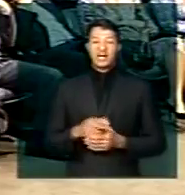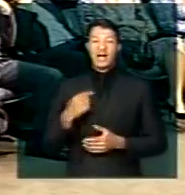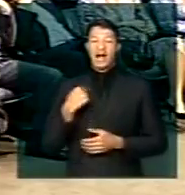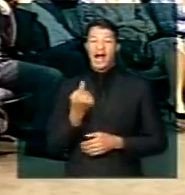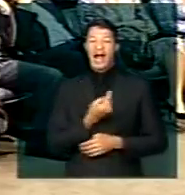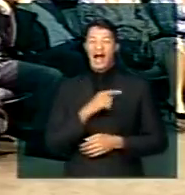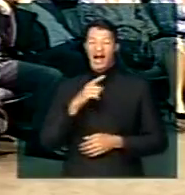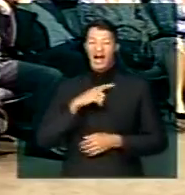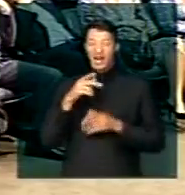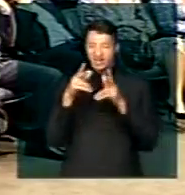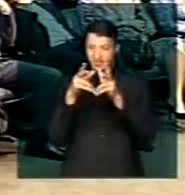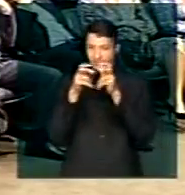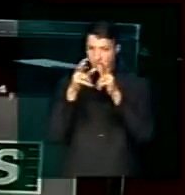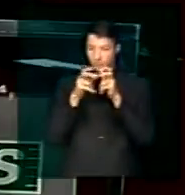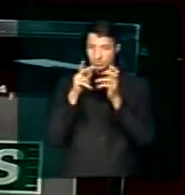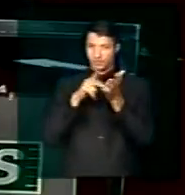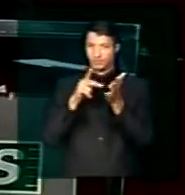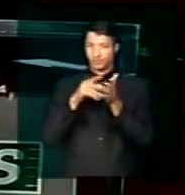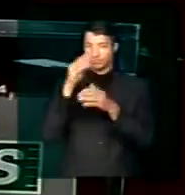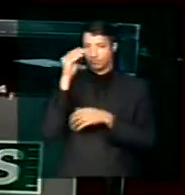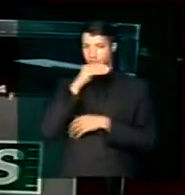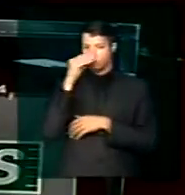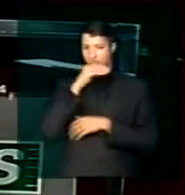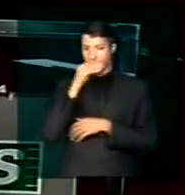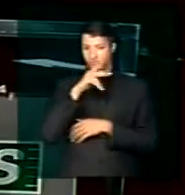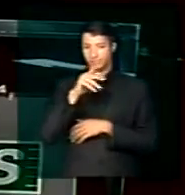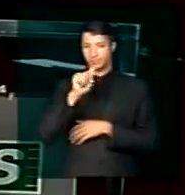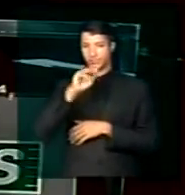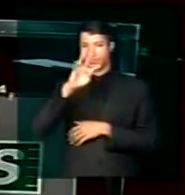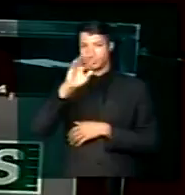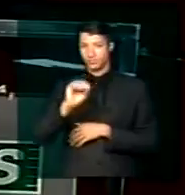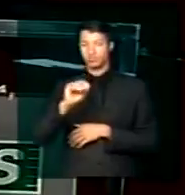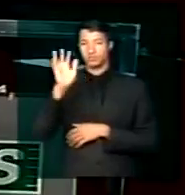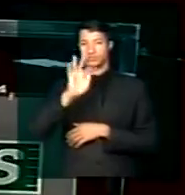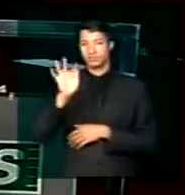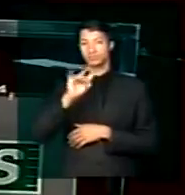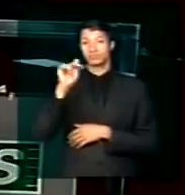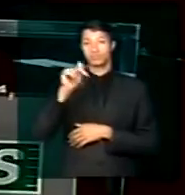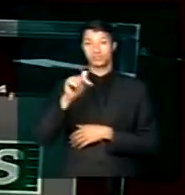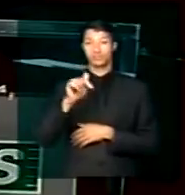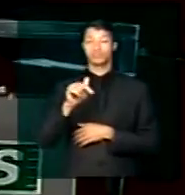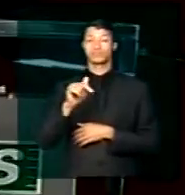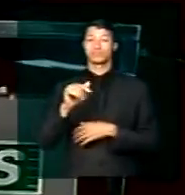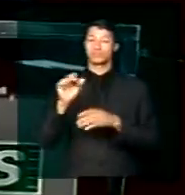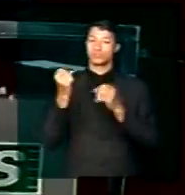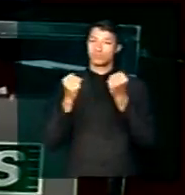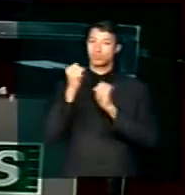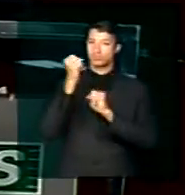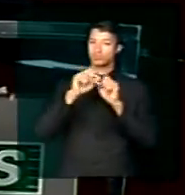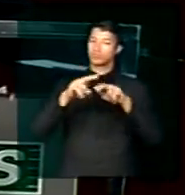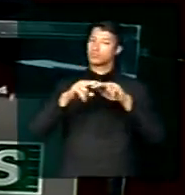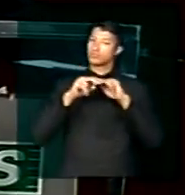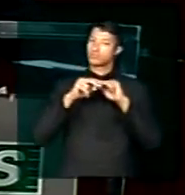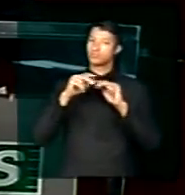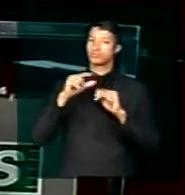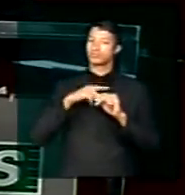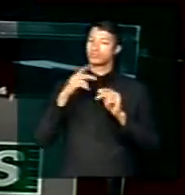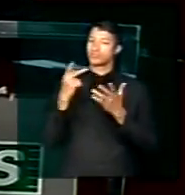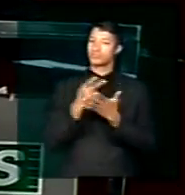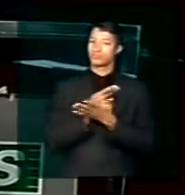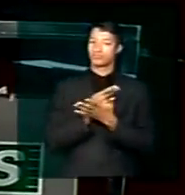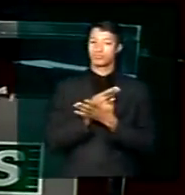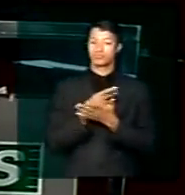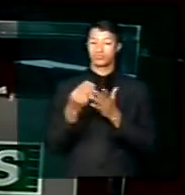Nós temos observado, na verdade, um enfraquecimento do Pacto Federativo. E aqui, um dos instrumentos pelos quais ele tem